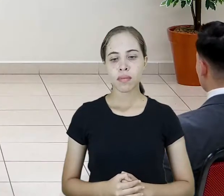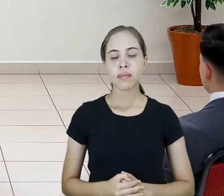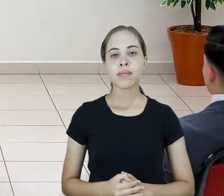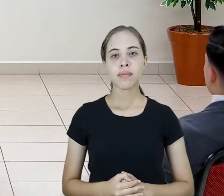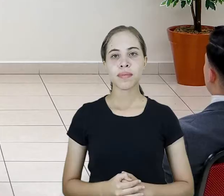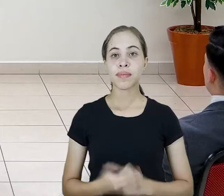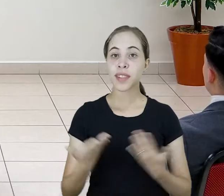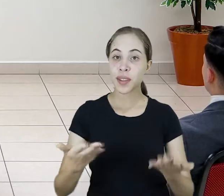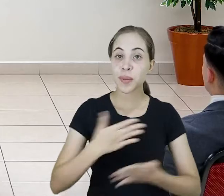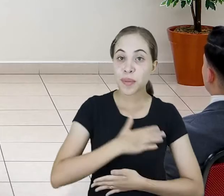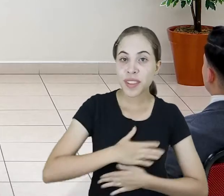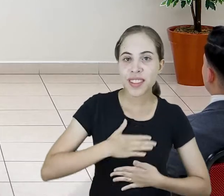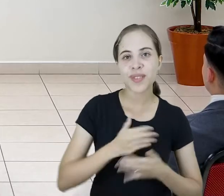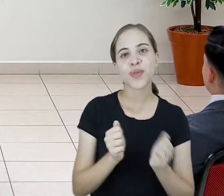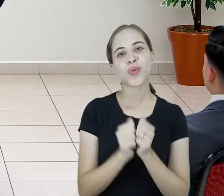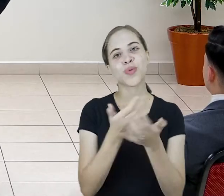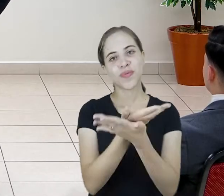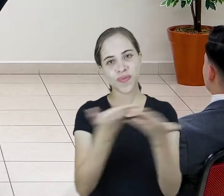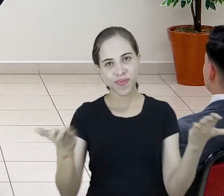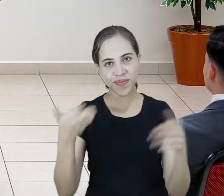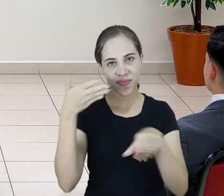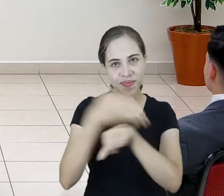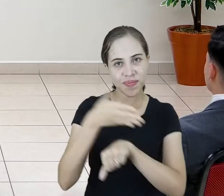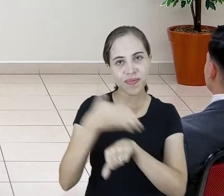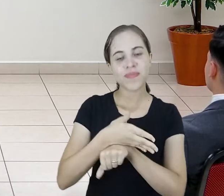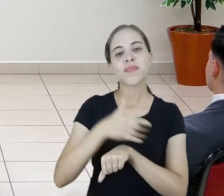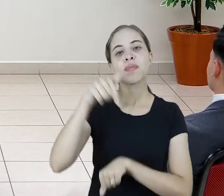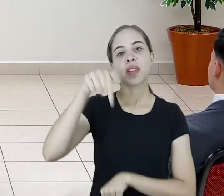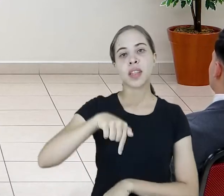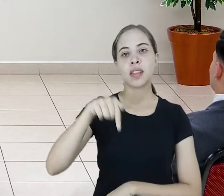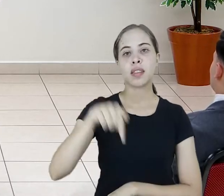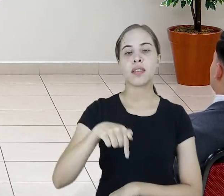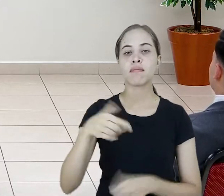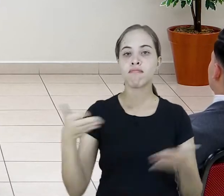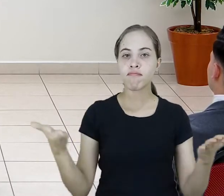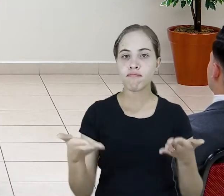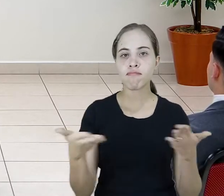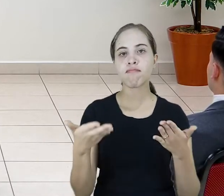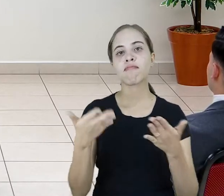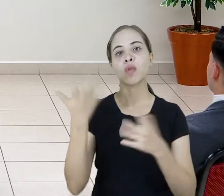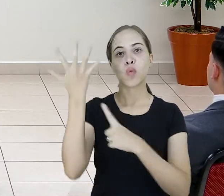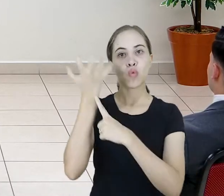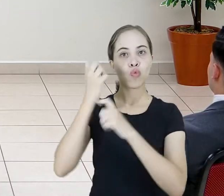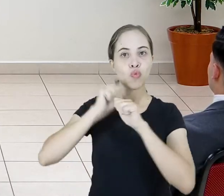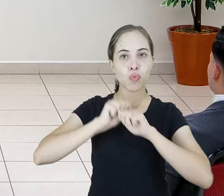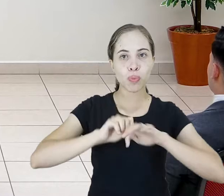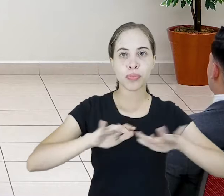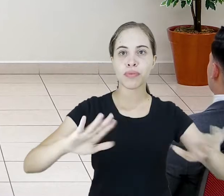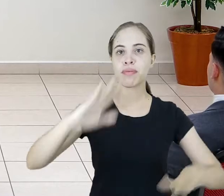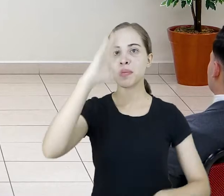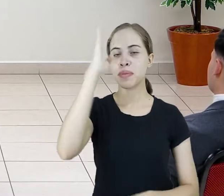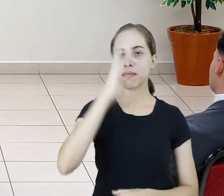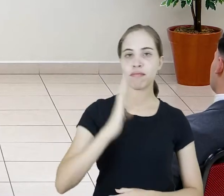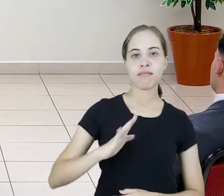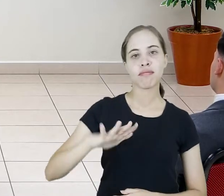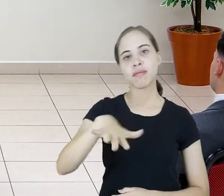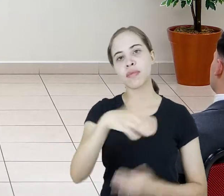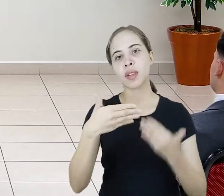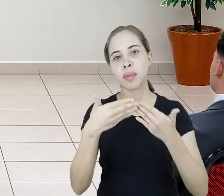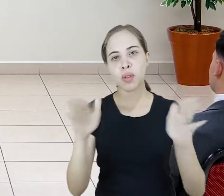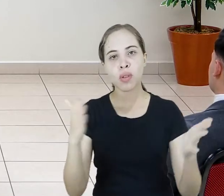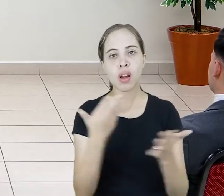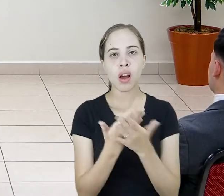É um prazer estar com vocês, participando desta transmissão nacional da abertura das